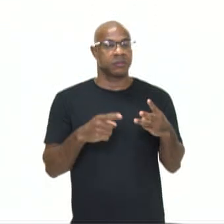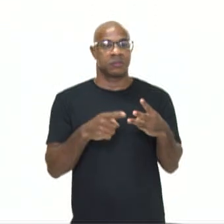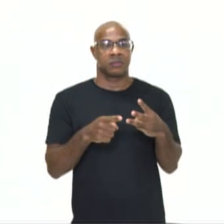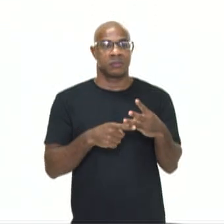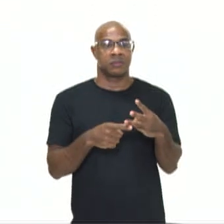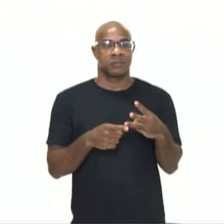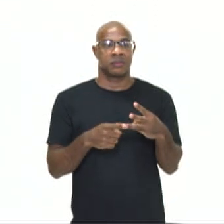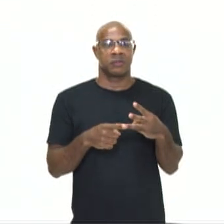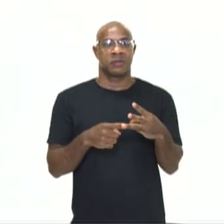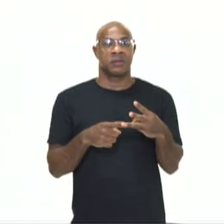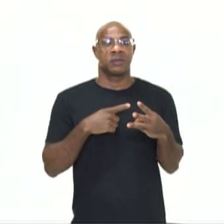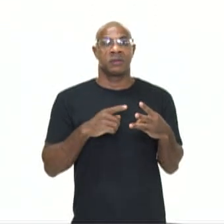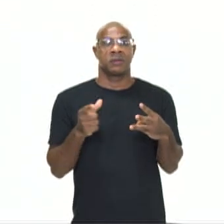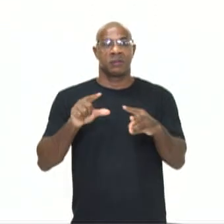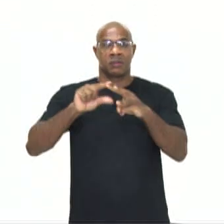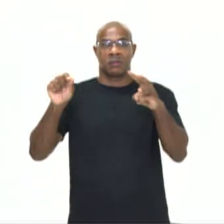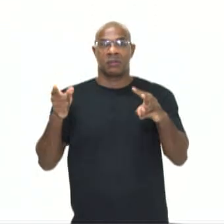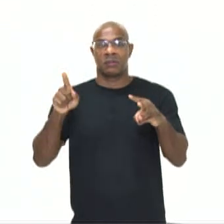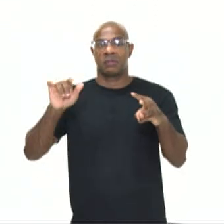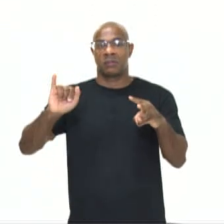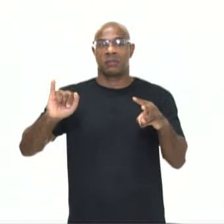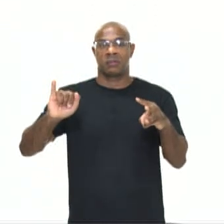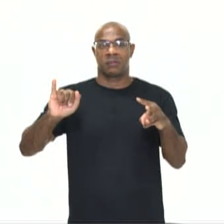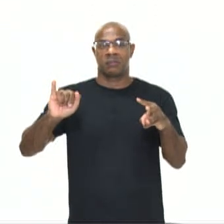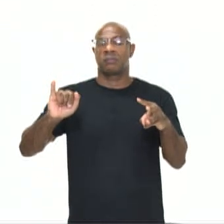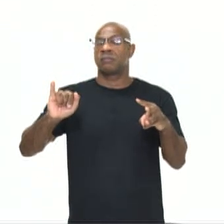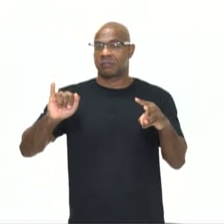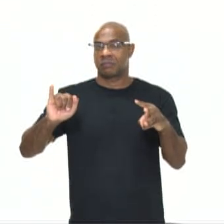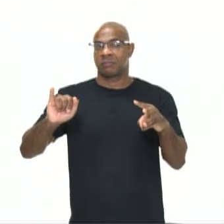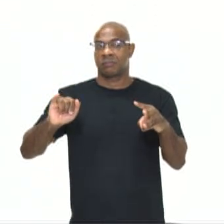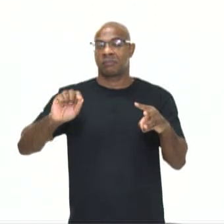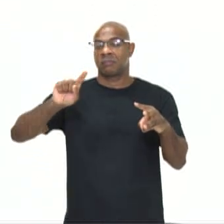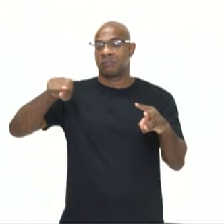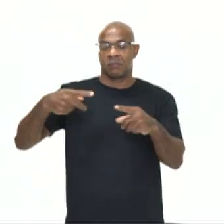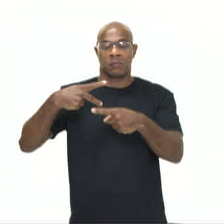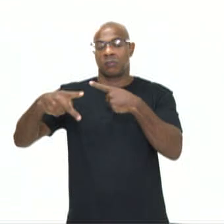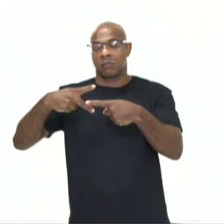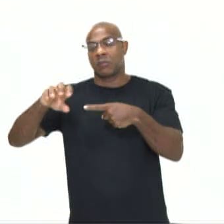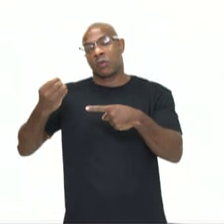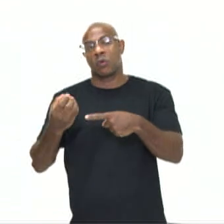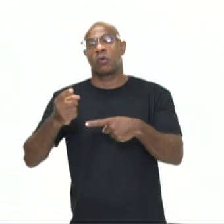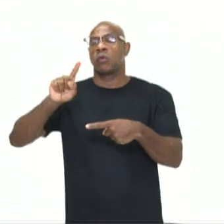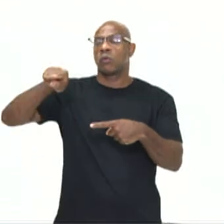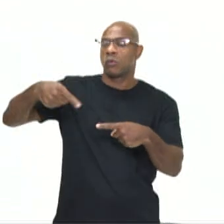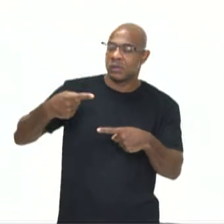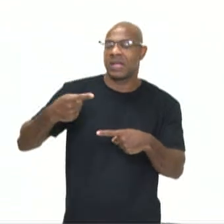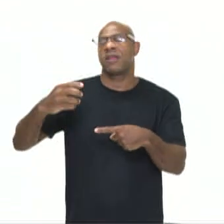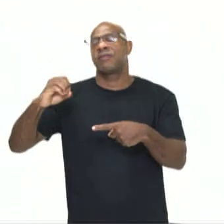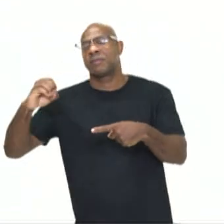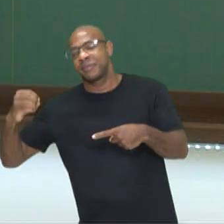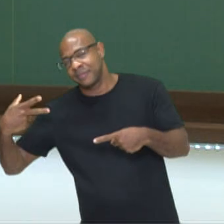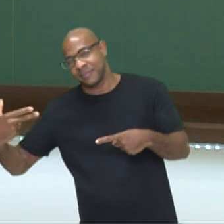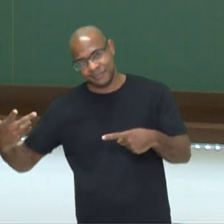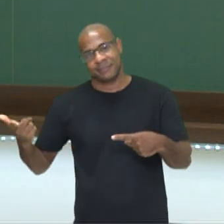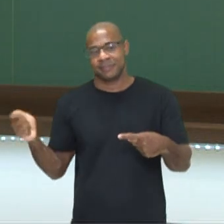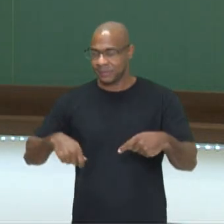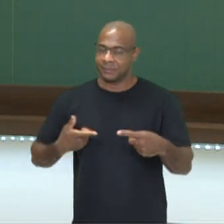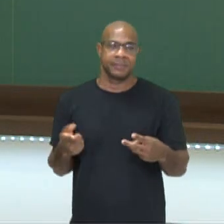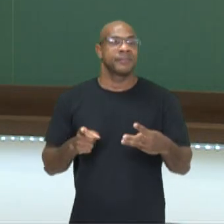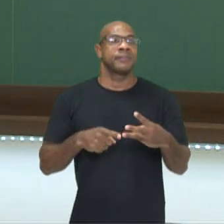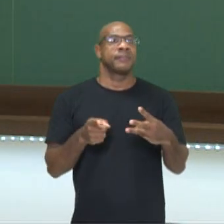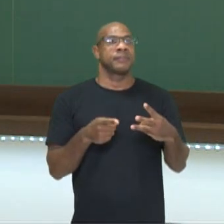eu coloco o I na fórmula, ele tem que ser na forma decimal ou na forma fracionária. Eu não posso simplesmente escrever um número da porcentagem,